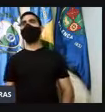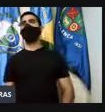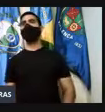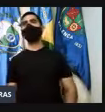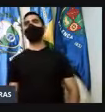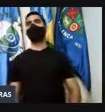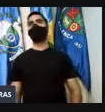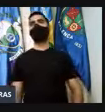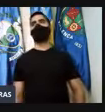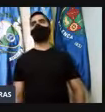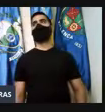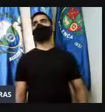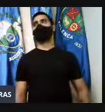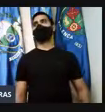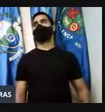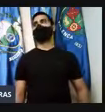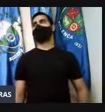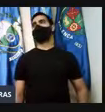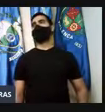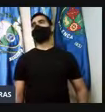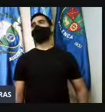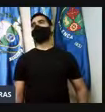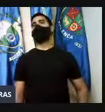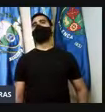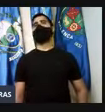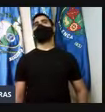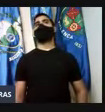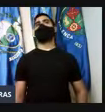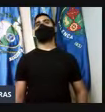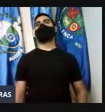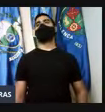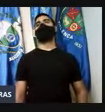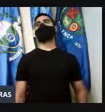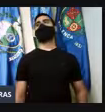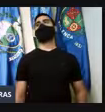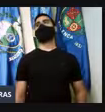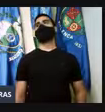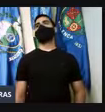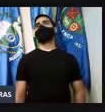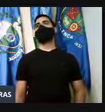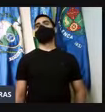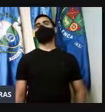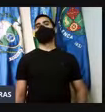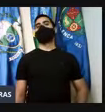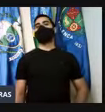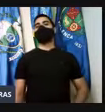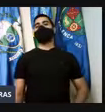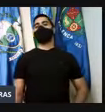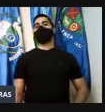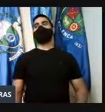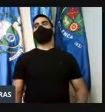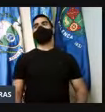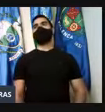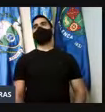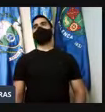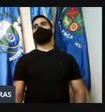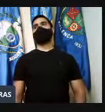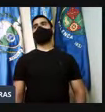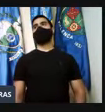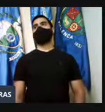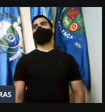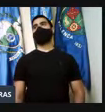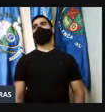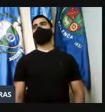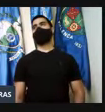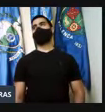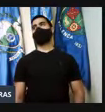Alves Pena. Pedro Paulo Magalhães Graça. Aprovo. Rafael de Oliveira Tavares justificado. Saulo de Tarso.